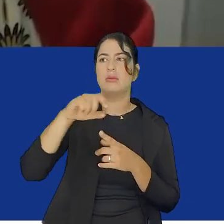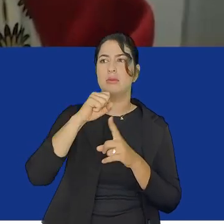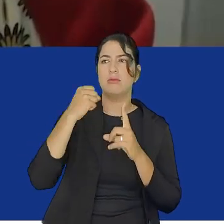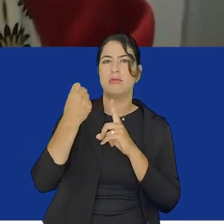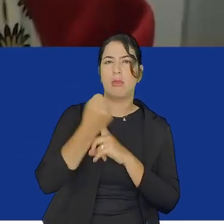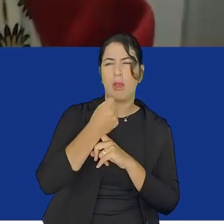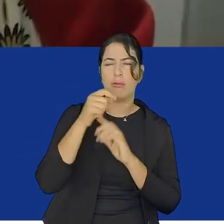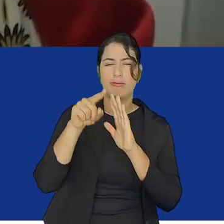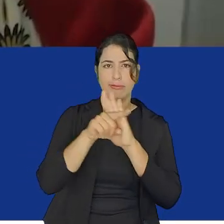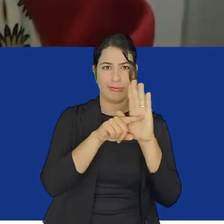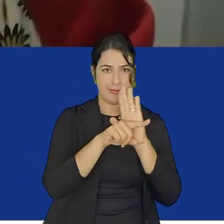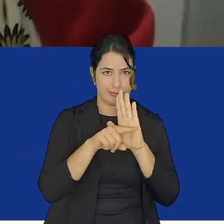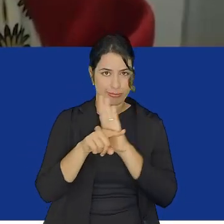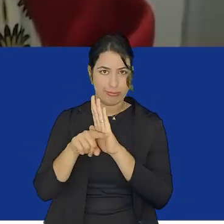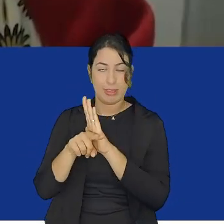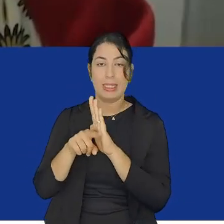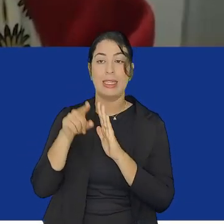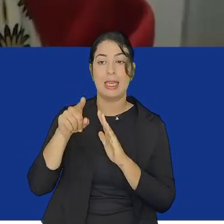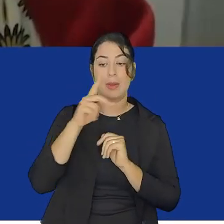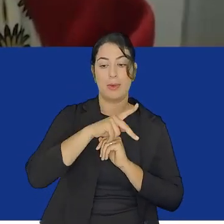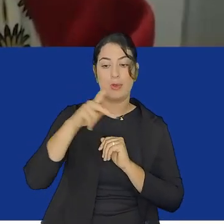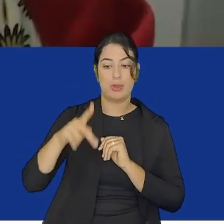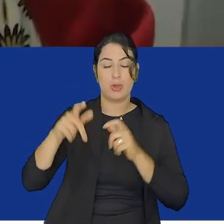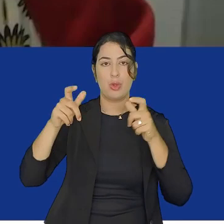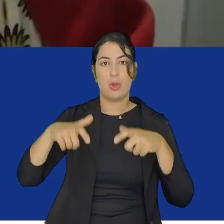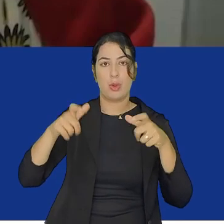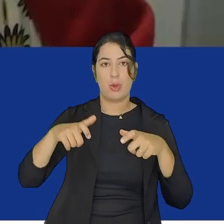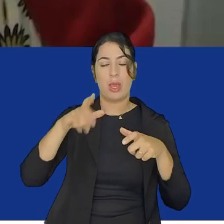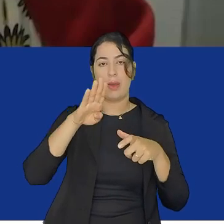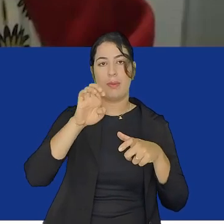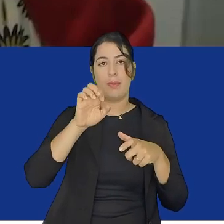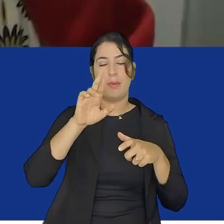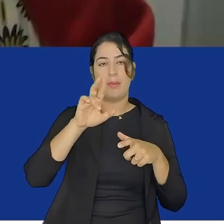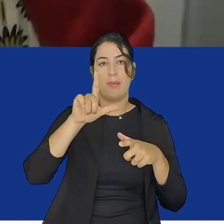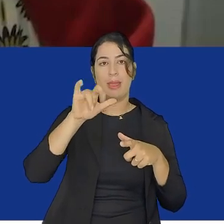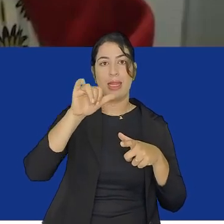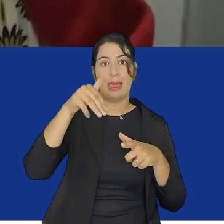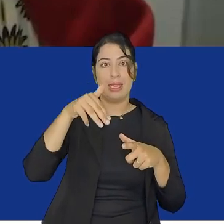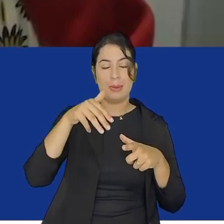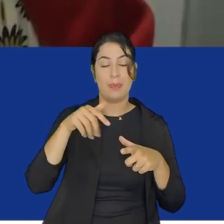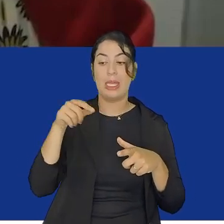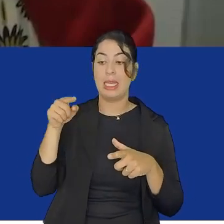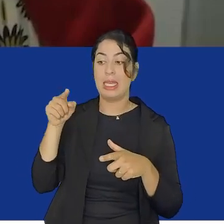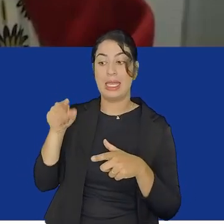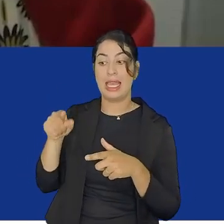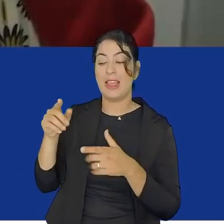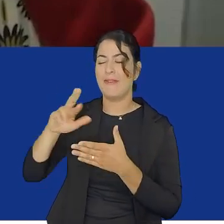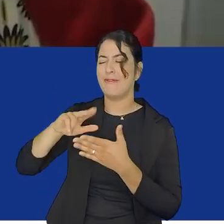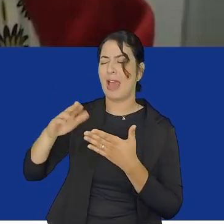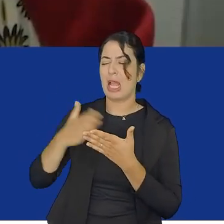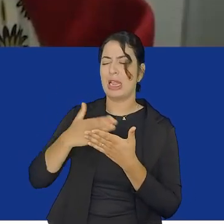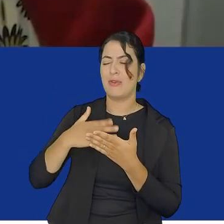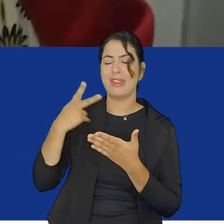do que nós temos vivido, e ele é professor em Berlim, e vários livros dele estão sendo traduzidos para o Brasil.